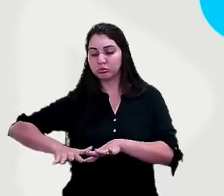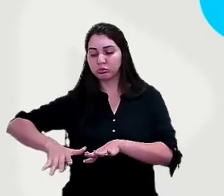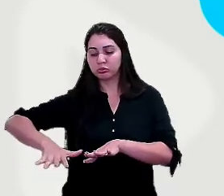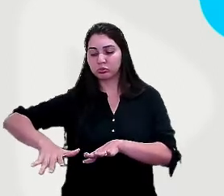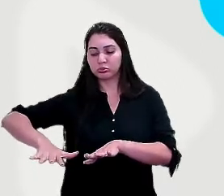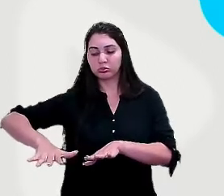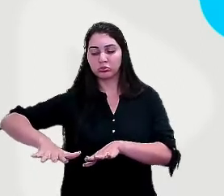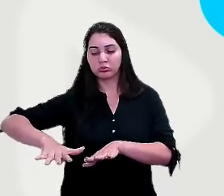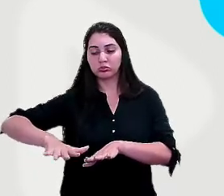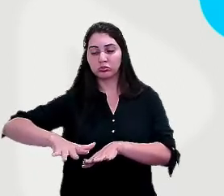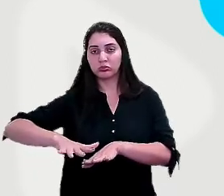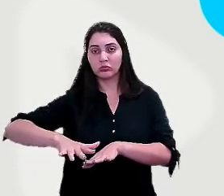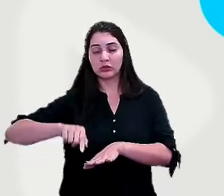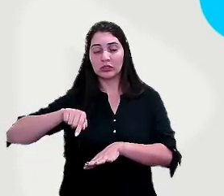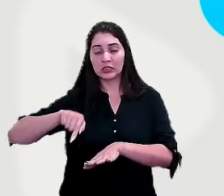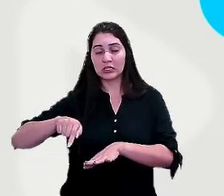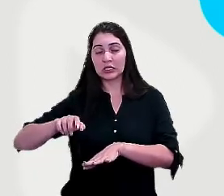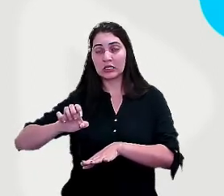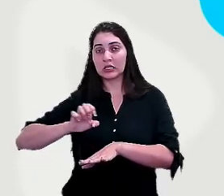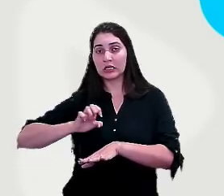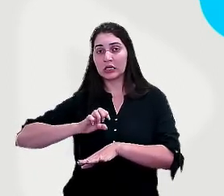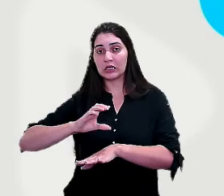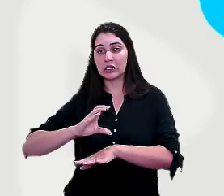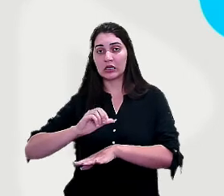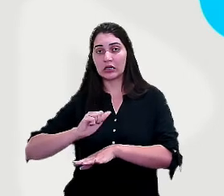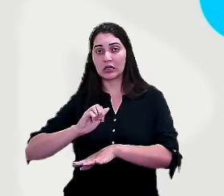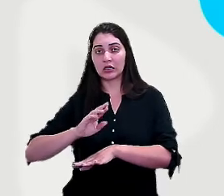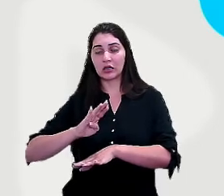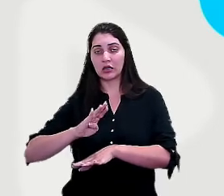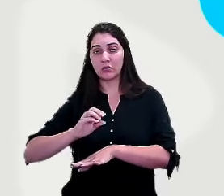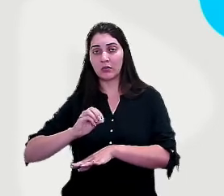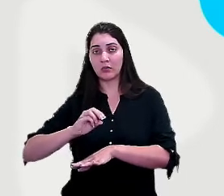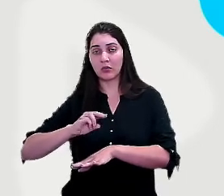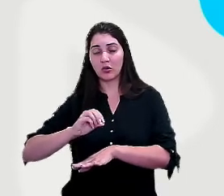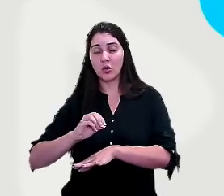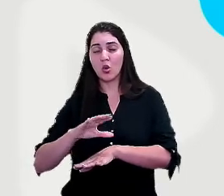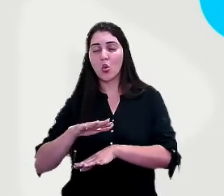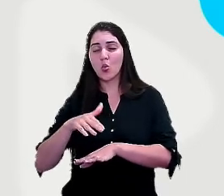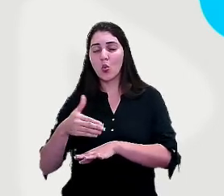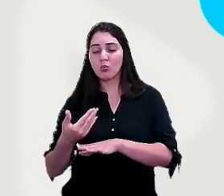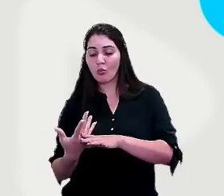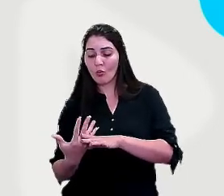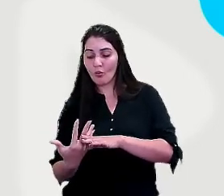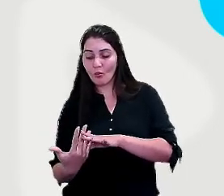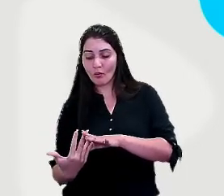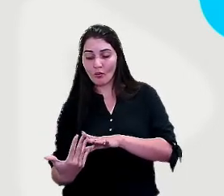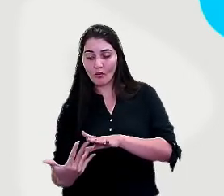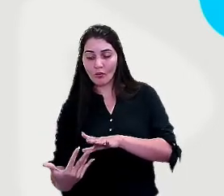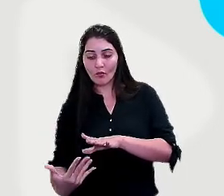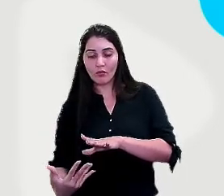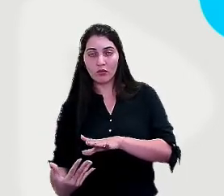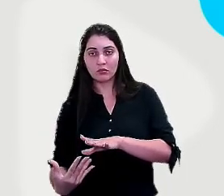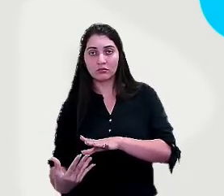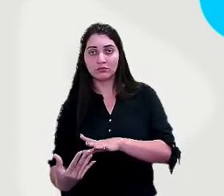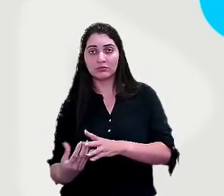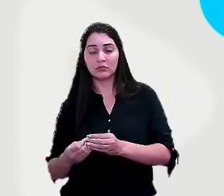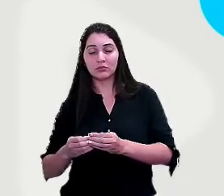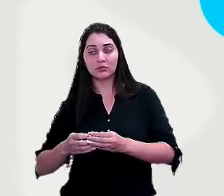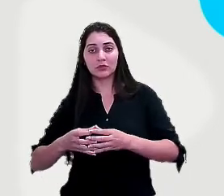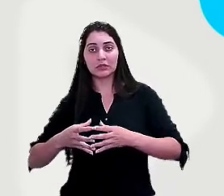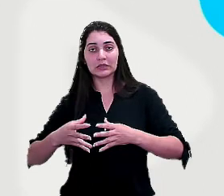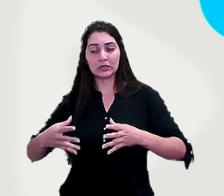fica uma crosta muito rica em carbono. Então, quando ela mergulha na atmosfera, serve de uma combustão muito grande, e